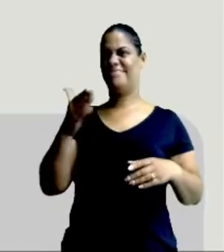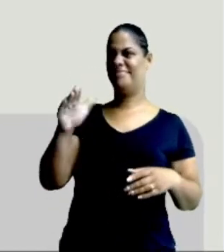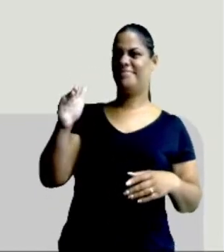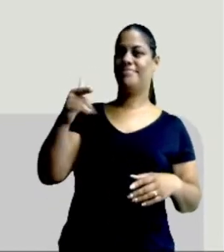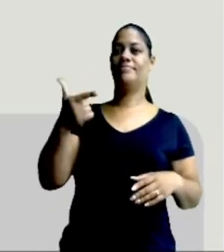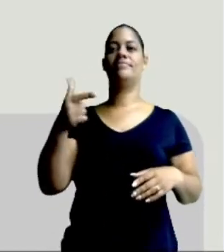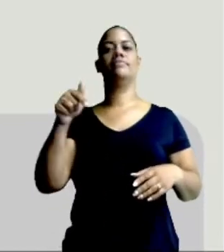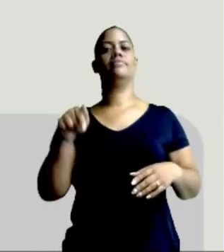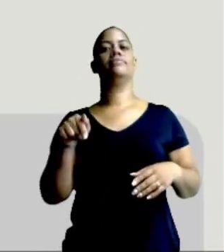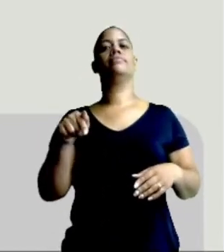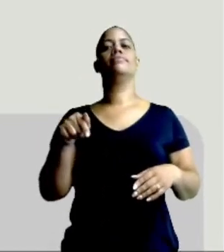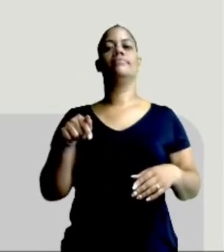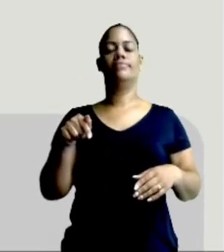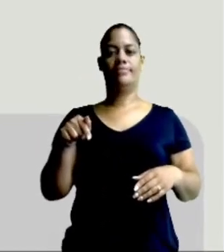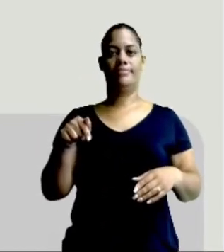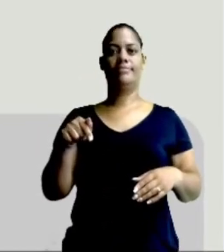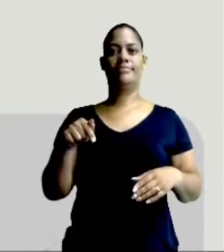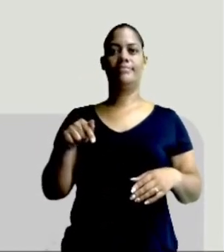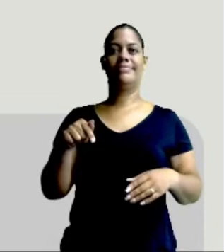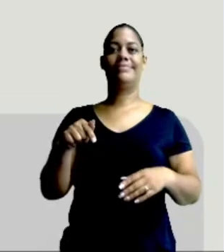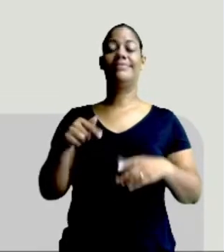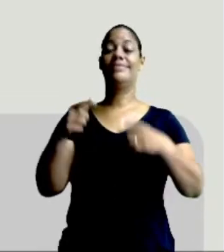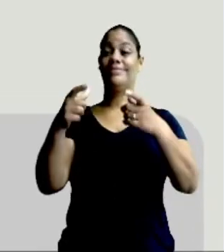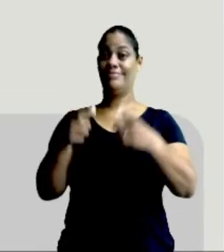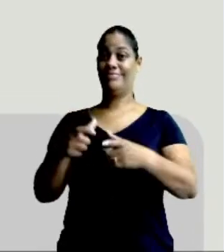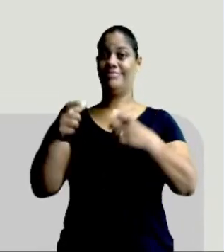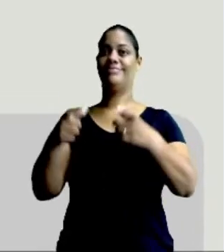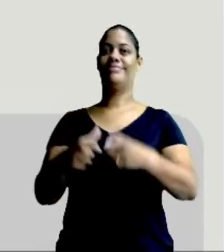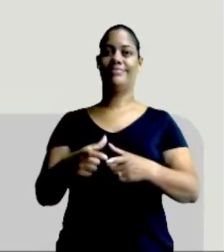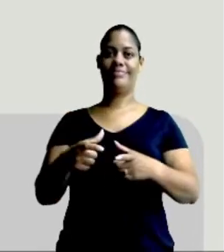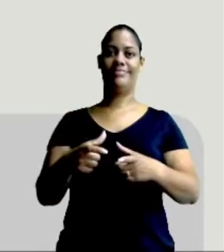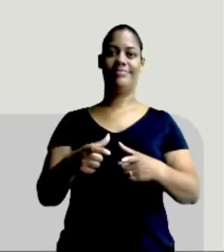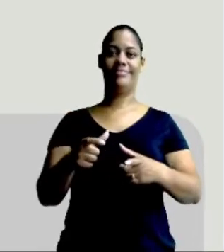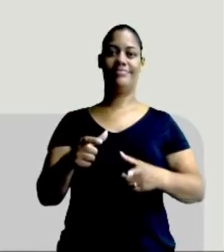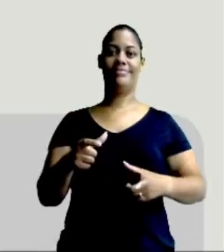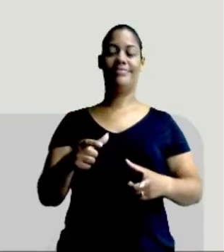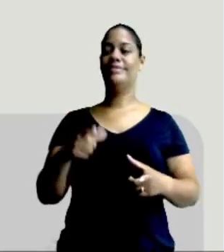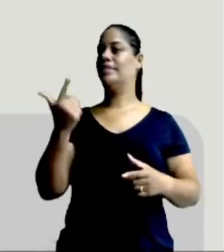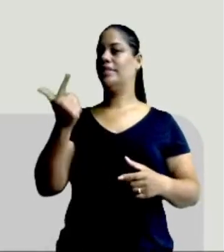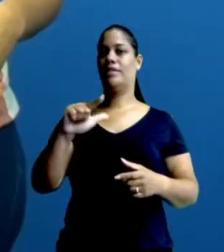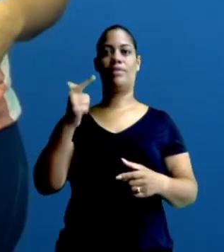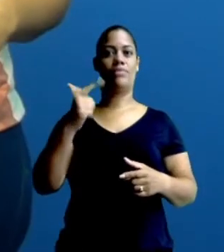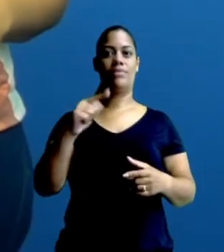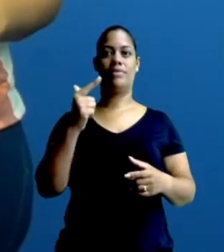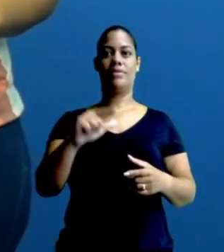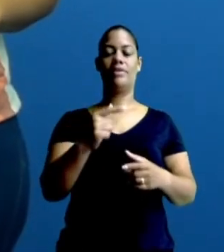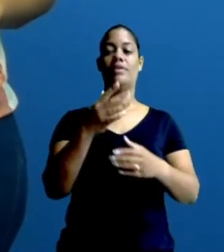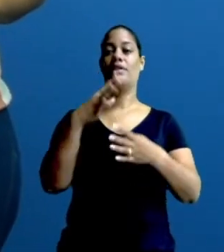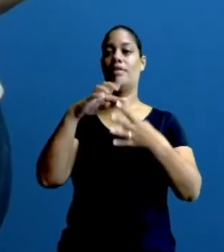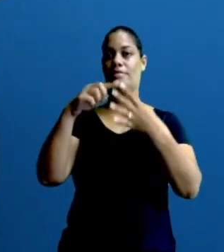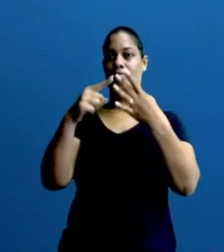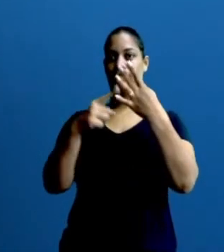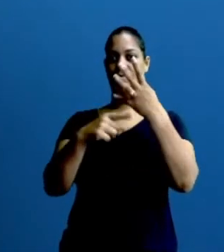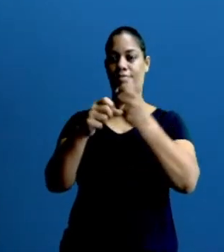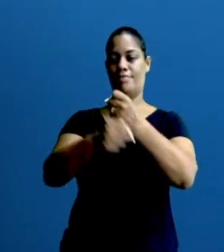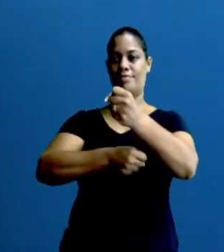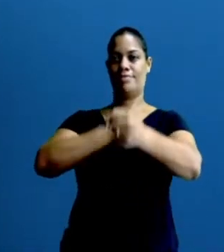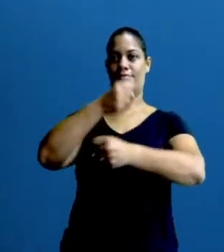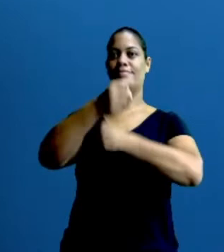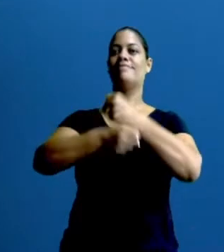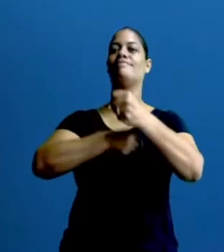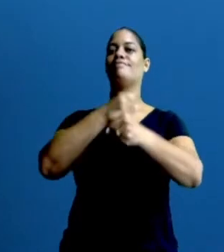de 27 graus. E nesse tipo de clima, a gente não tem as estações do ano bem definidas.